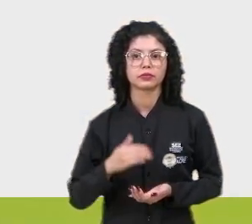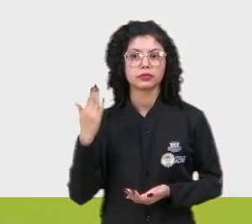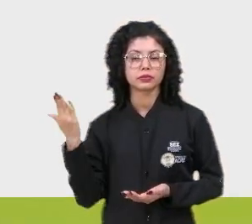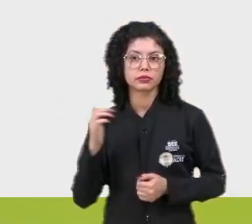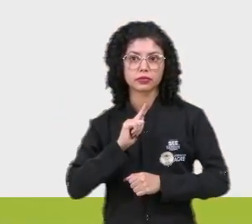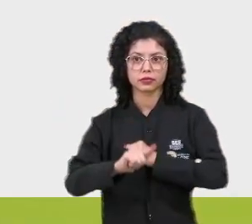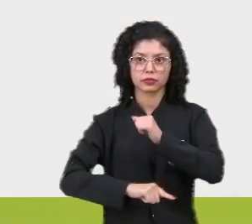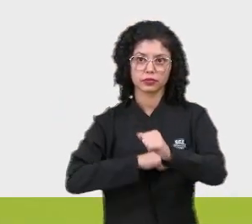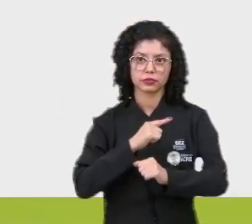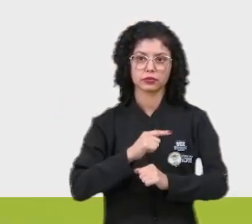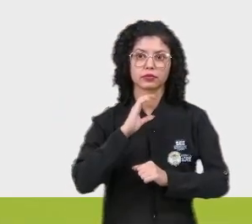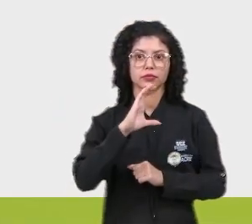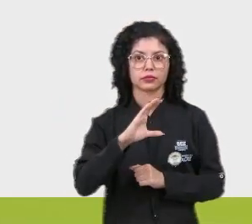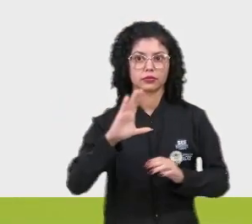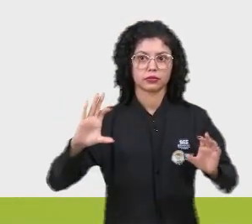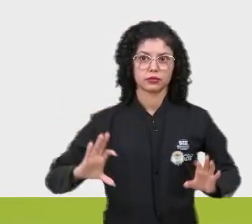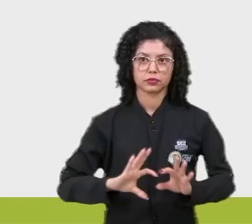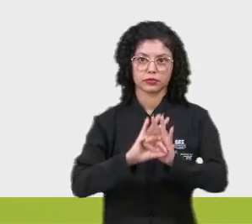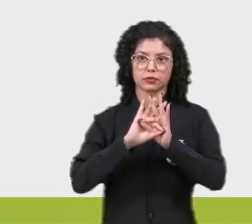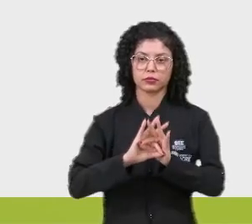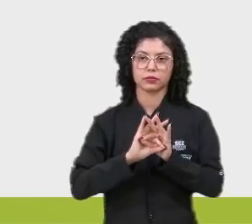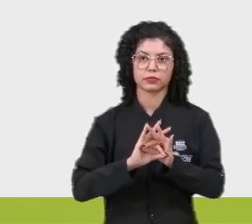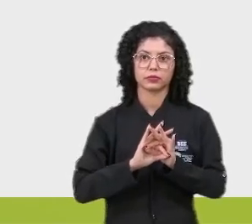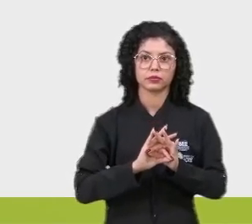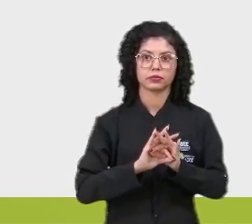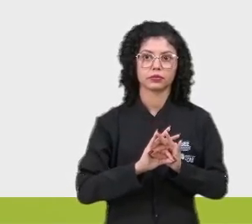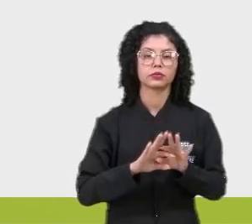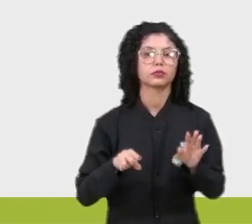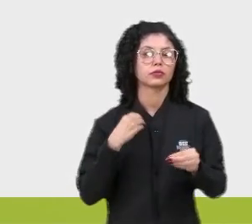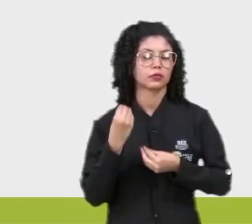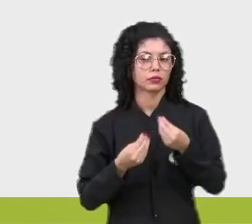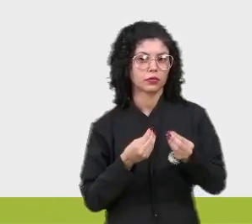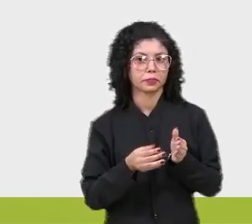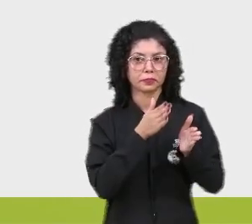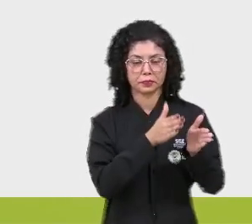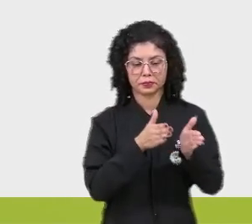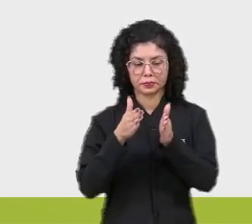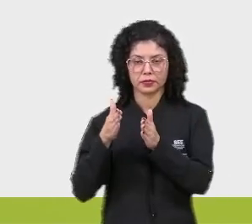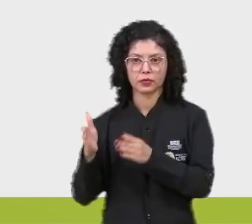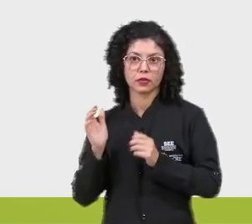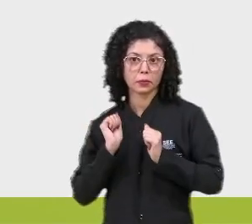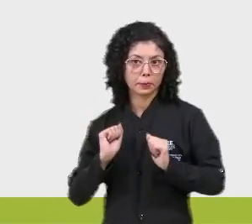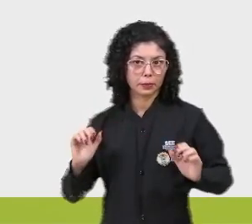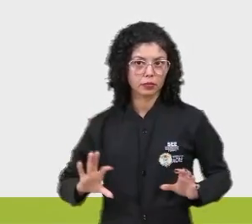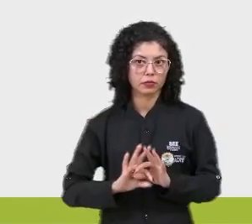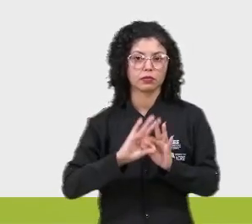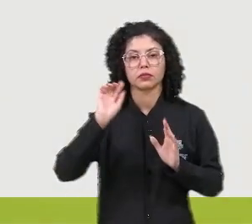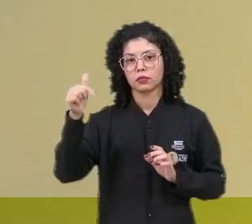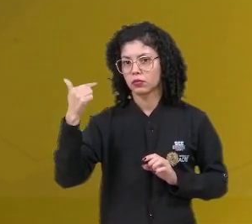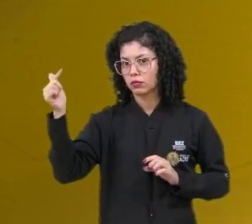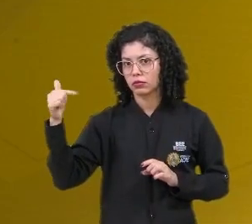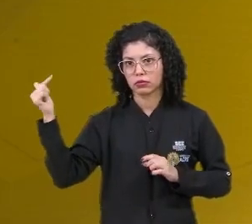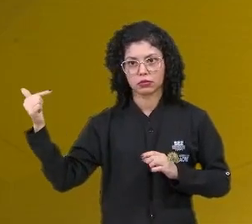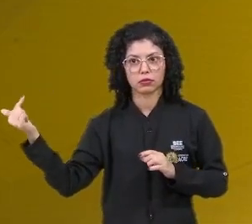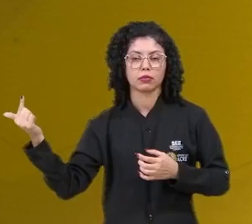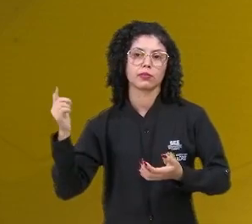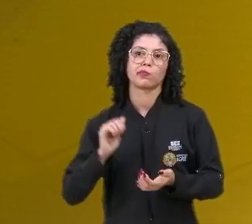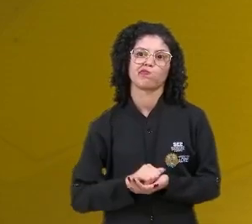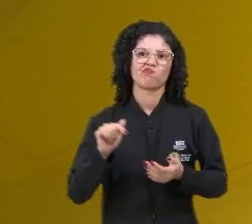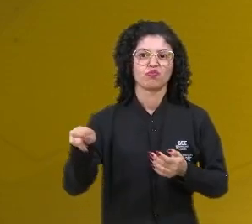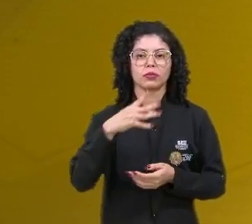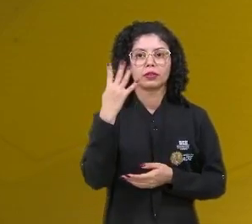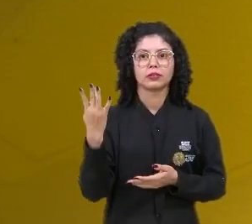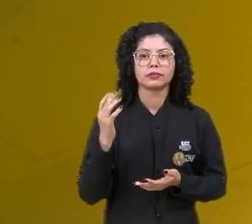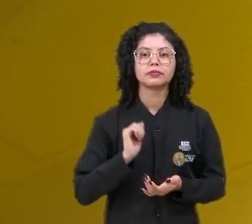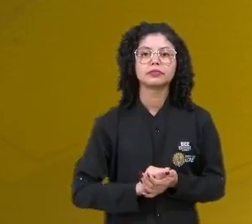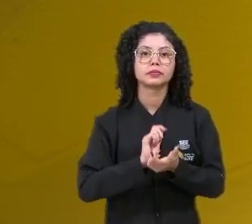Os átomos de carbono, eles se ligam e formam as cadeias, como eu falei. Um carbono, ele pode se ligar a outro, que pode se ligar a outro, uma